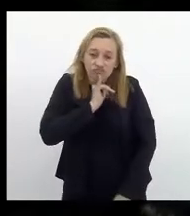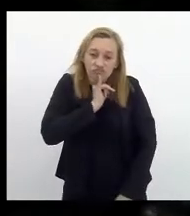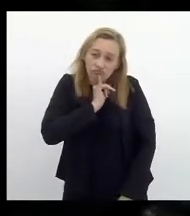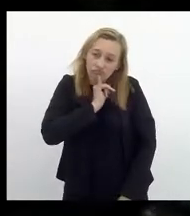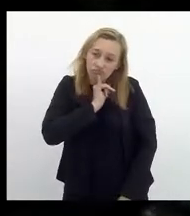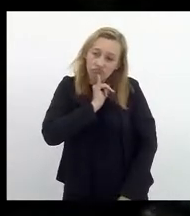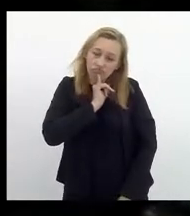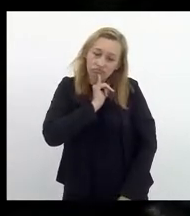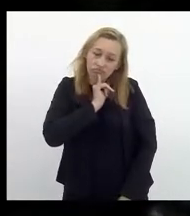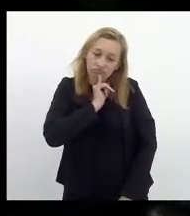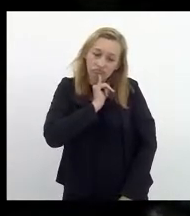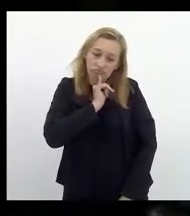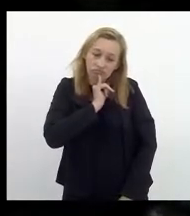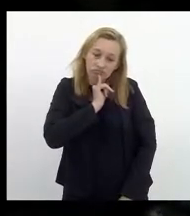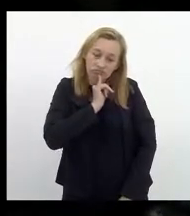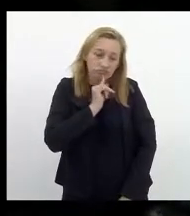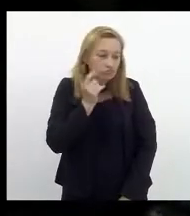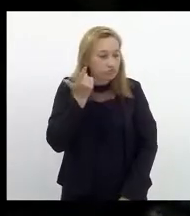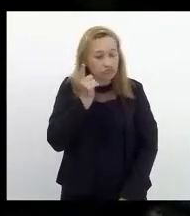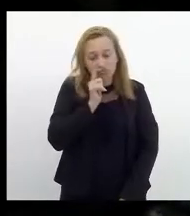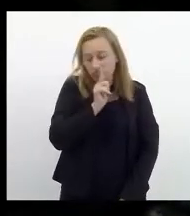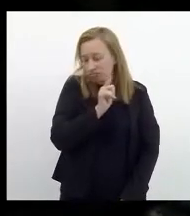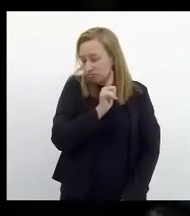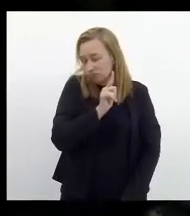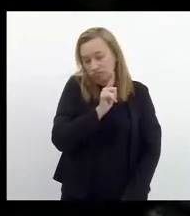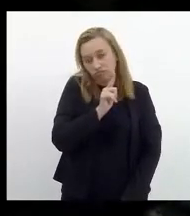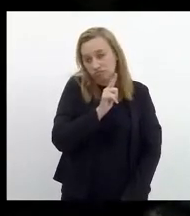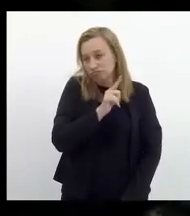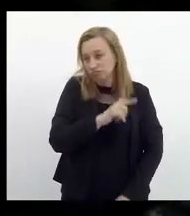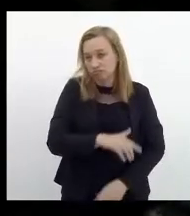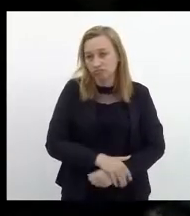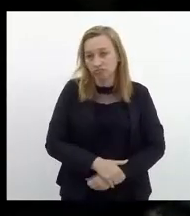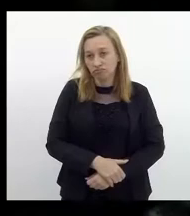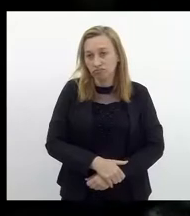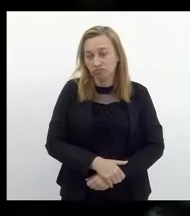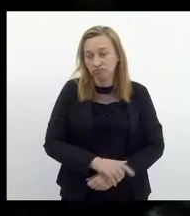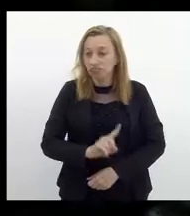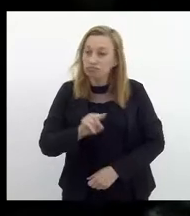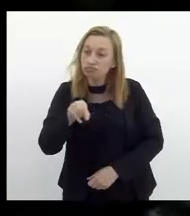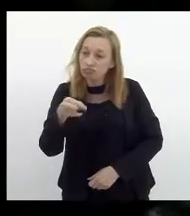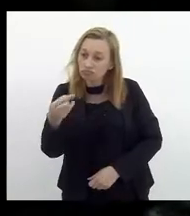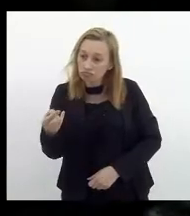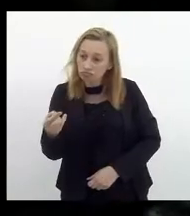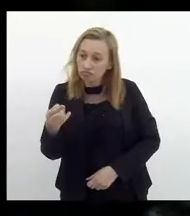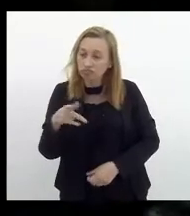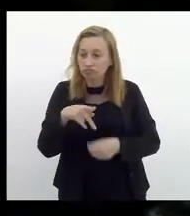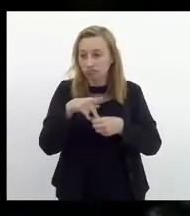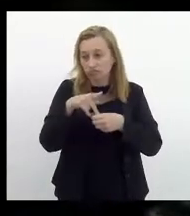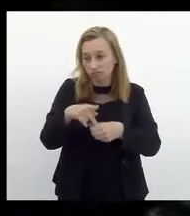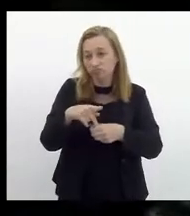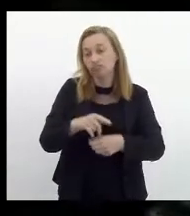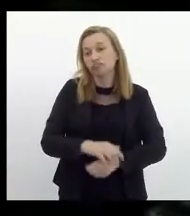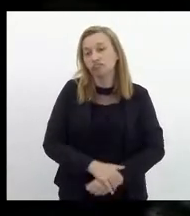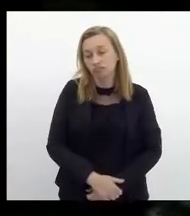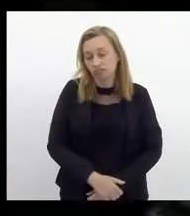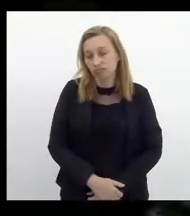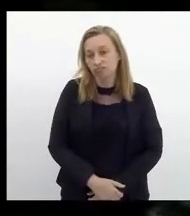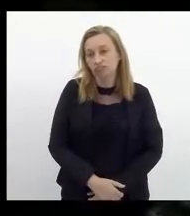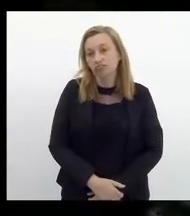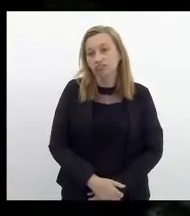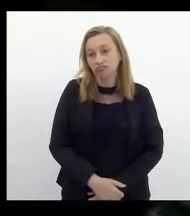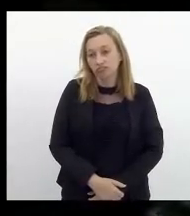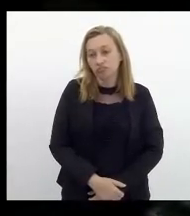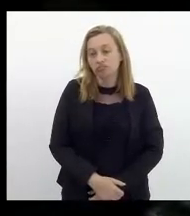infelizmente não conseguimos convencer os doutos procuradores que